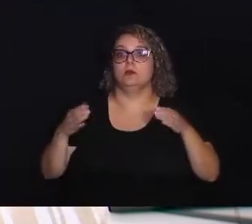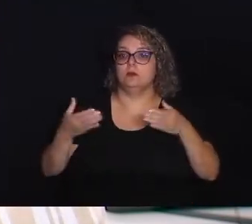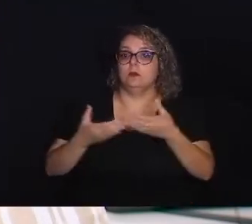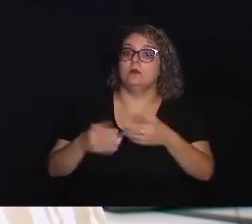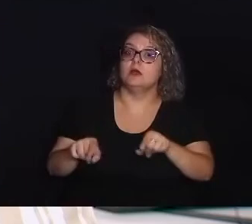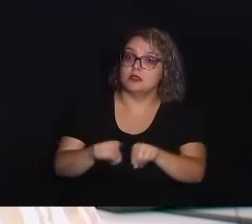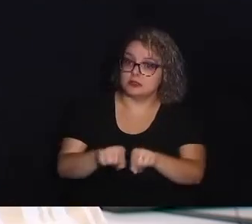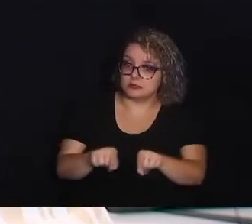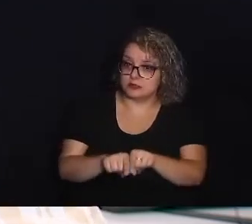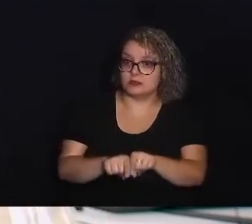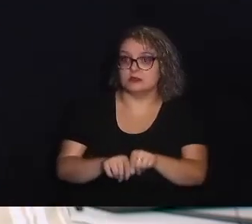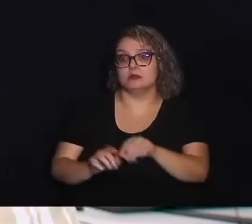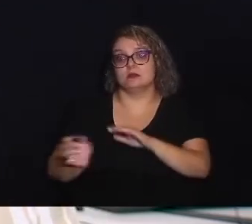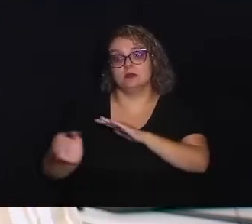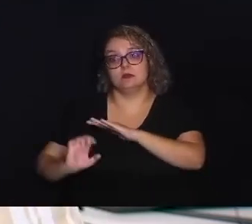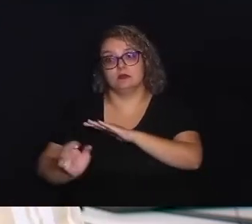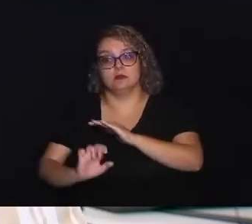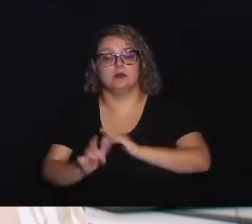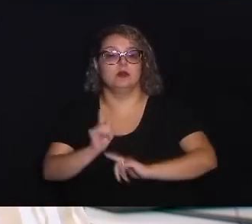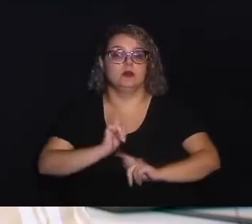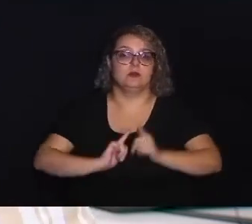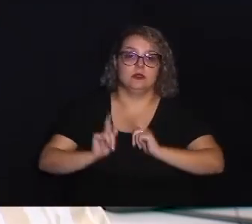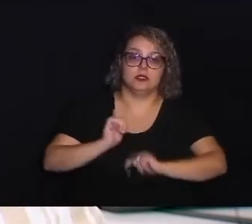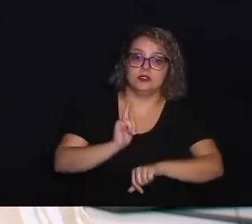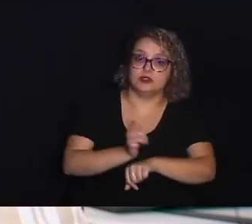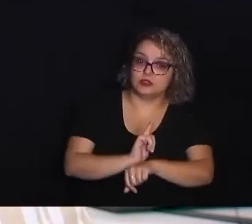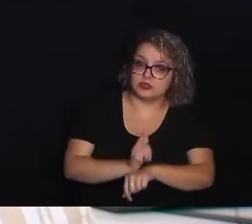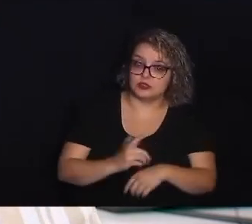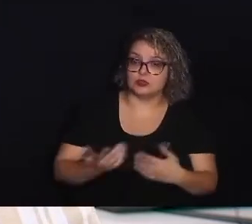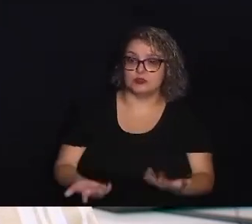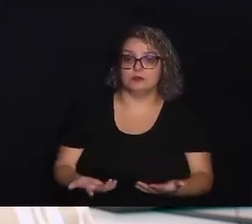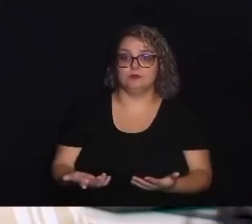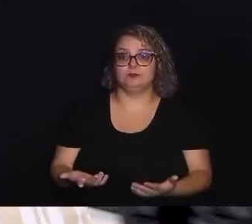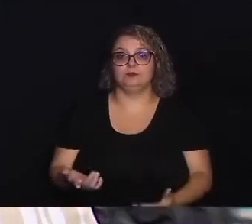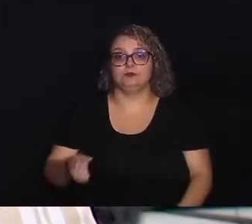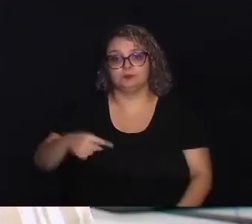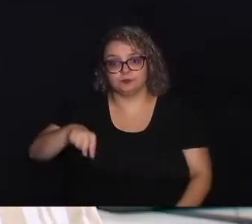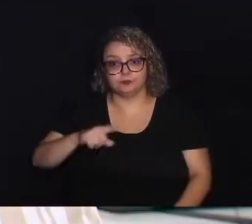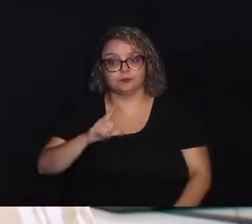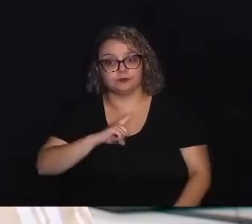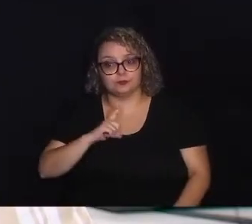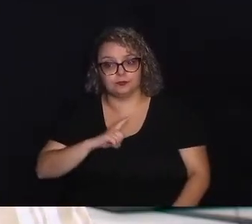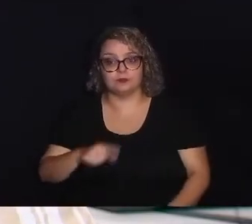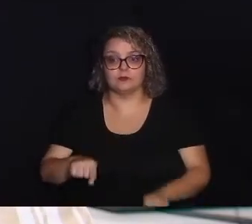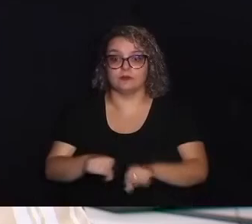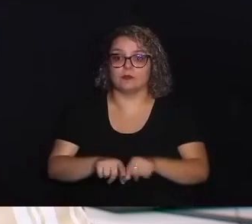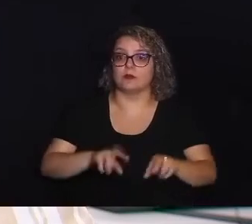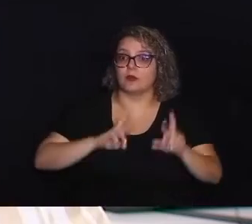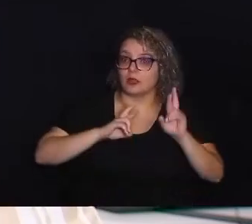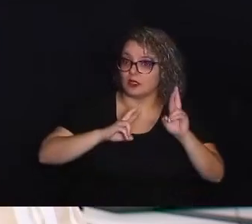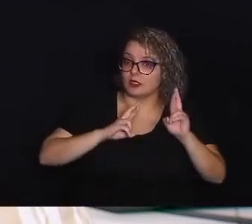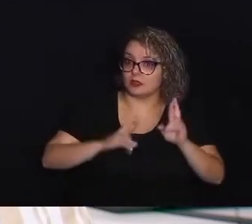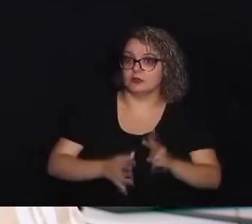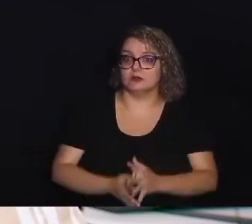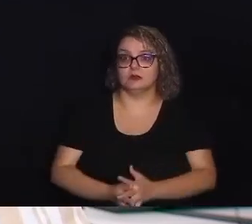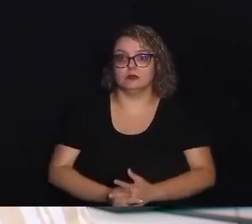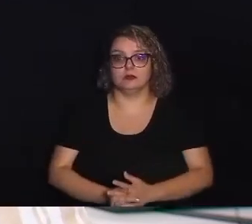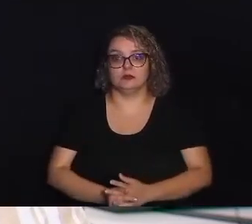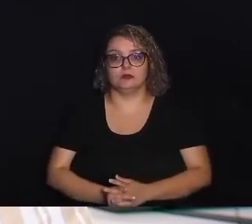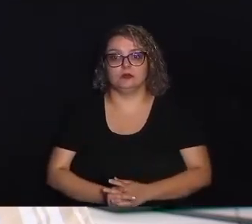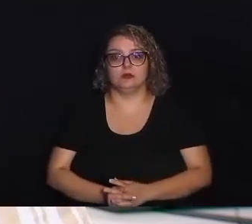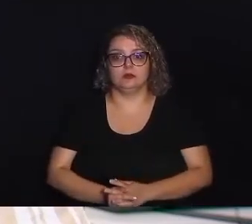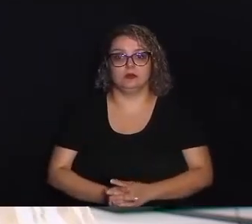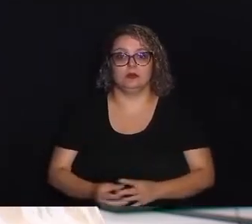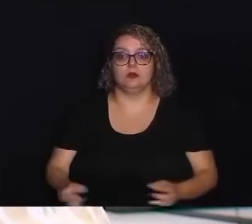formação para a comunidade mas também para as empresas gestores né então para que eles tenham também a